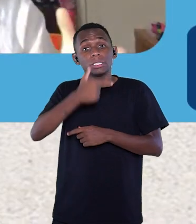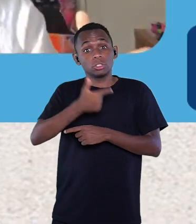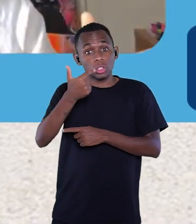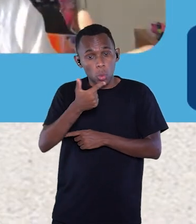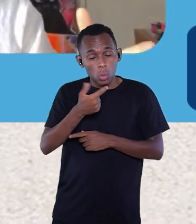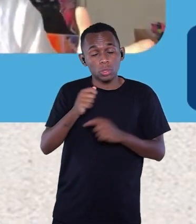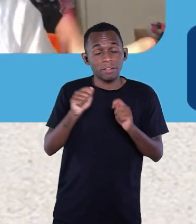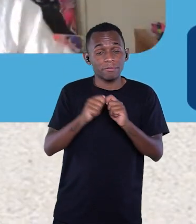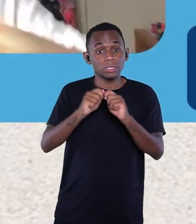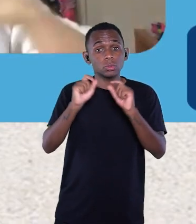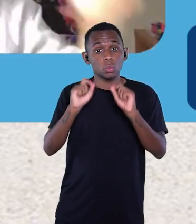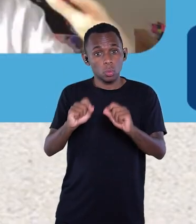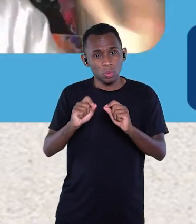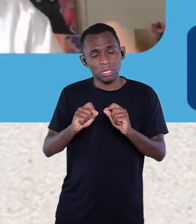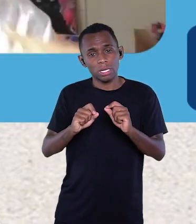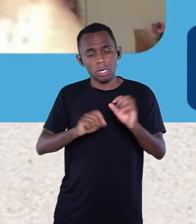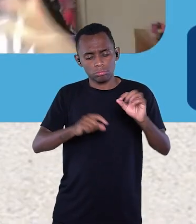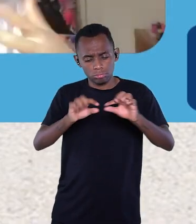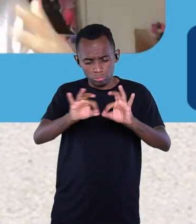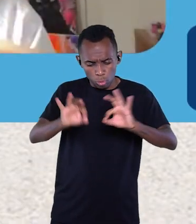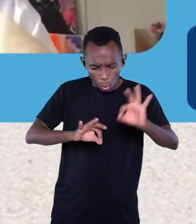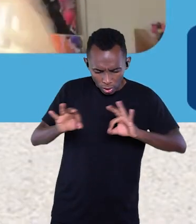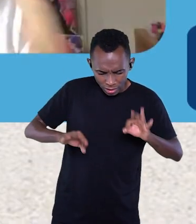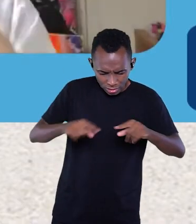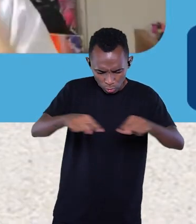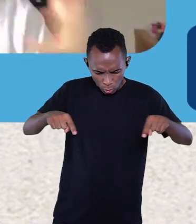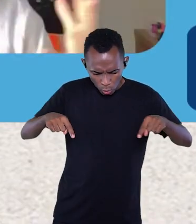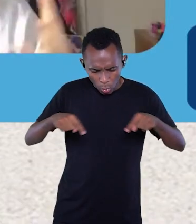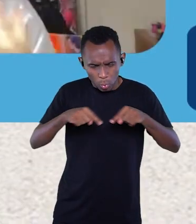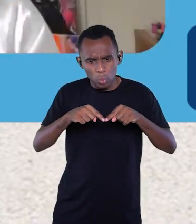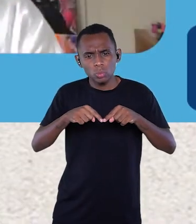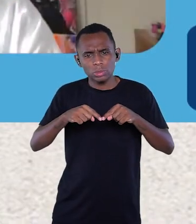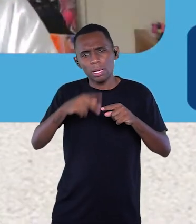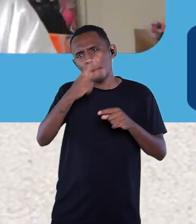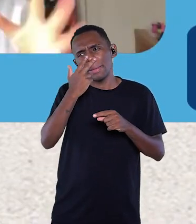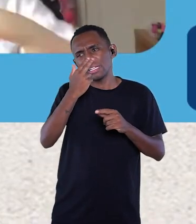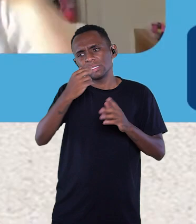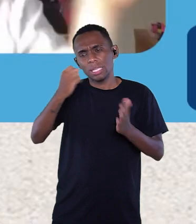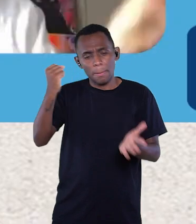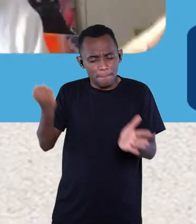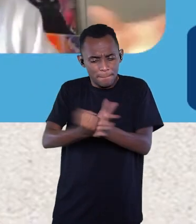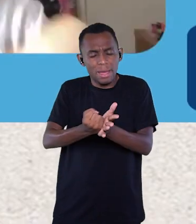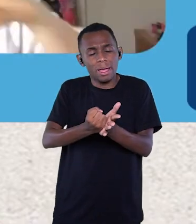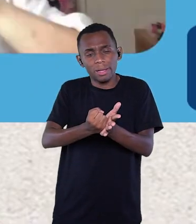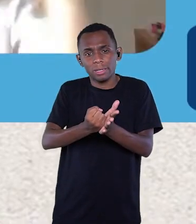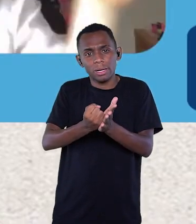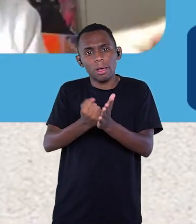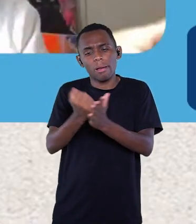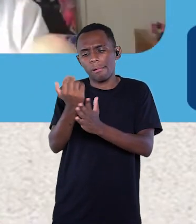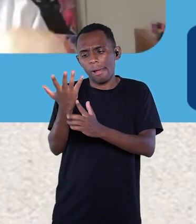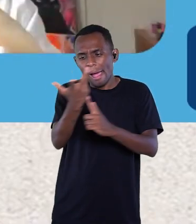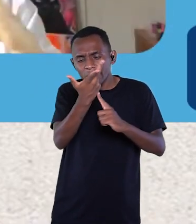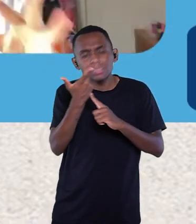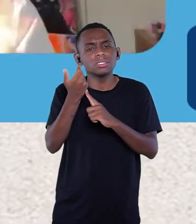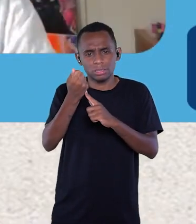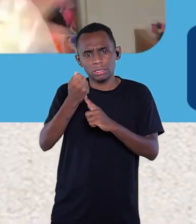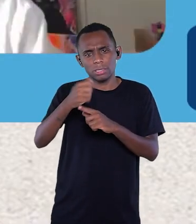fazia umas caixas, assim, de coisas, carimbo, coisas gráficas, né? Com